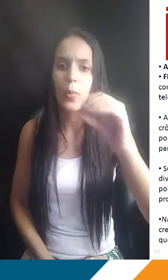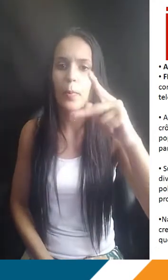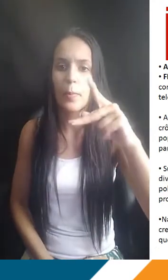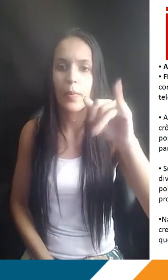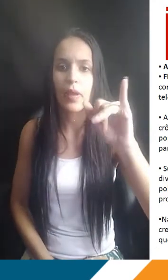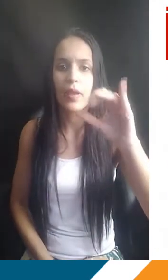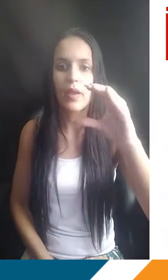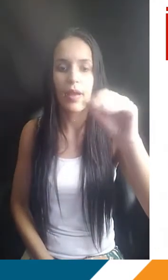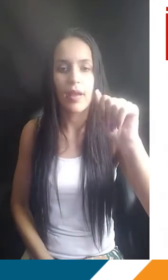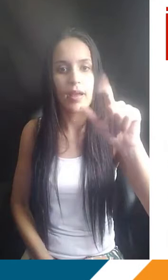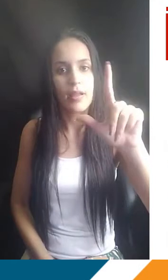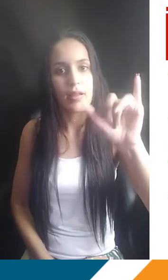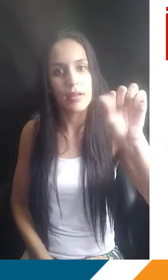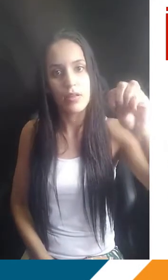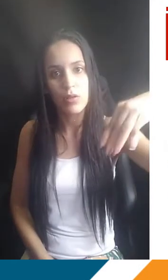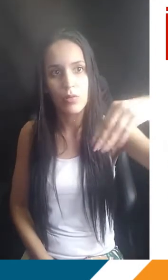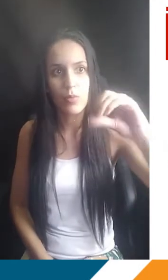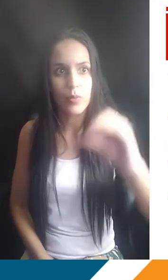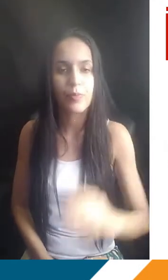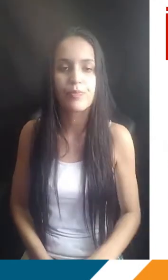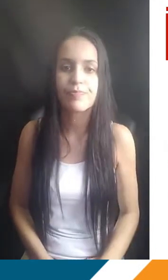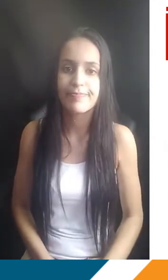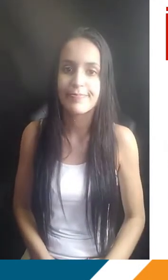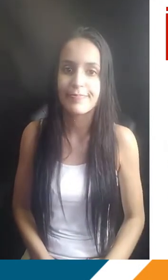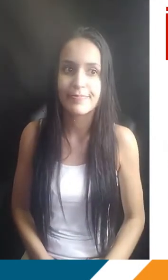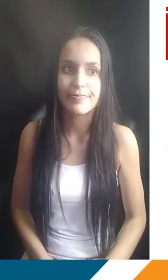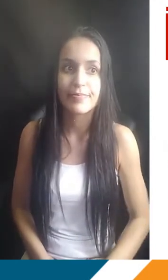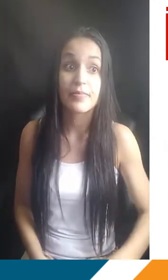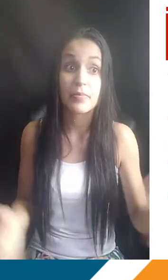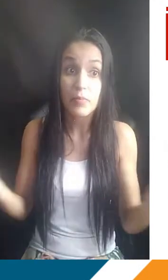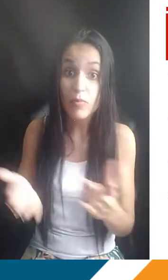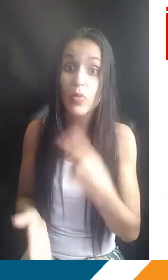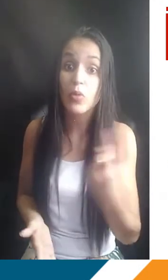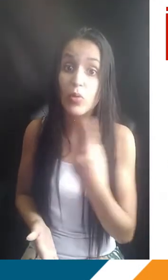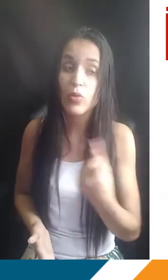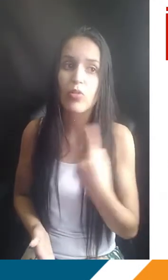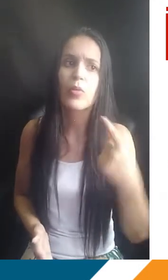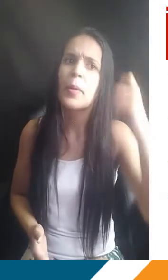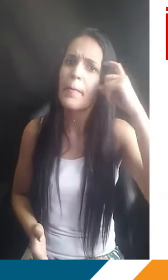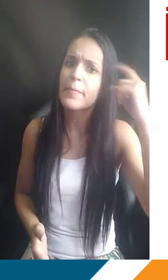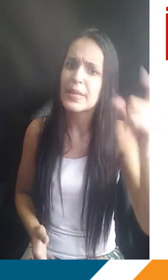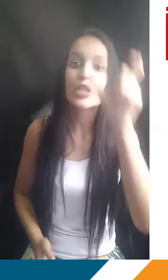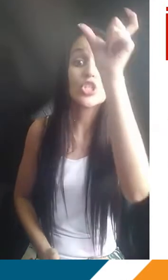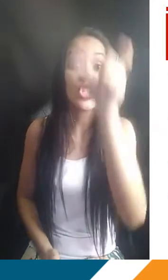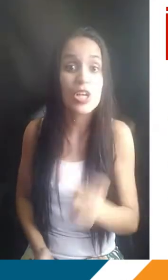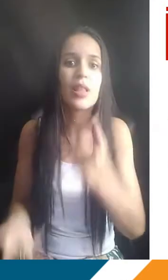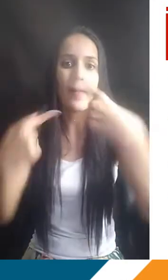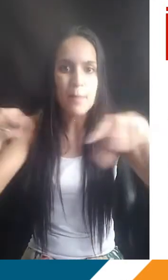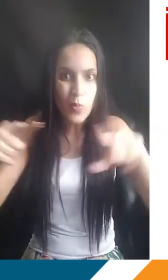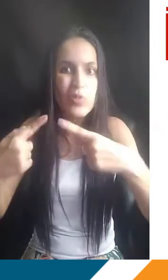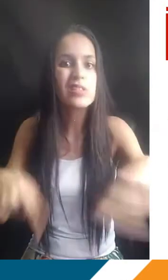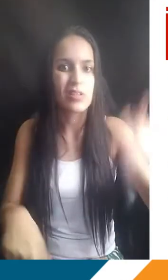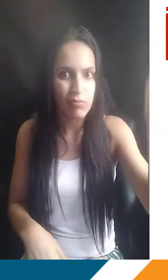plásticas. Bom, vamos pensar em algumas características da música, da canção brasileira durante